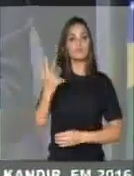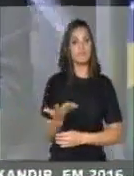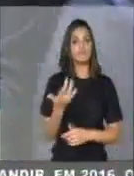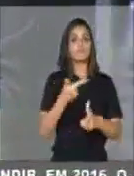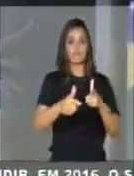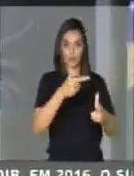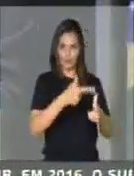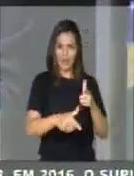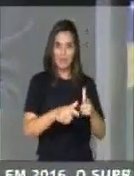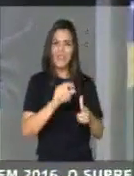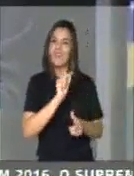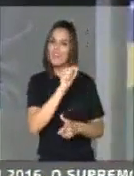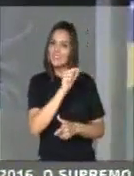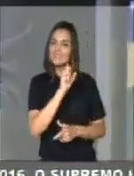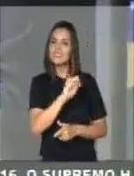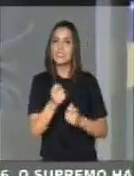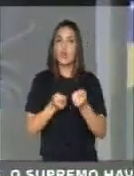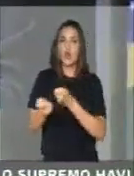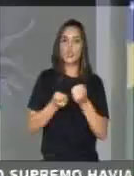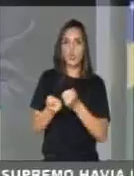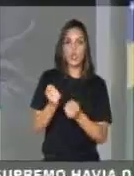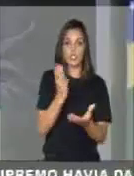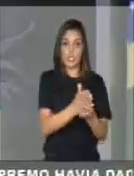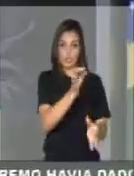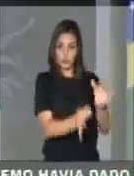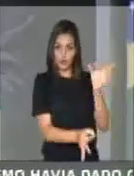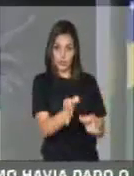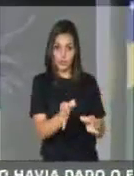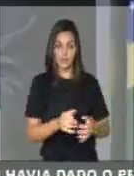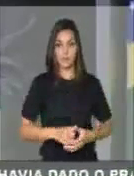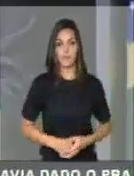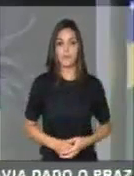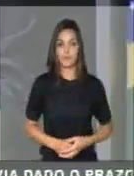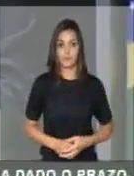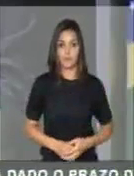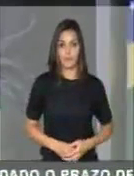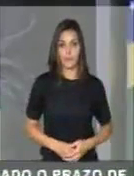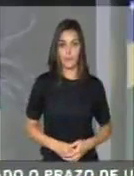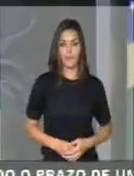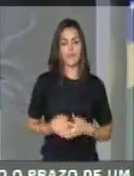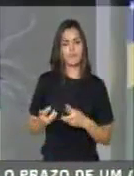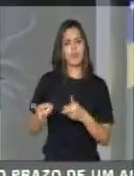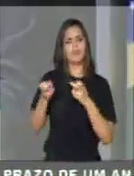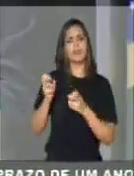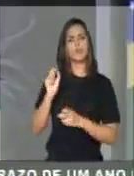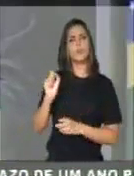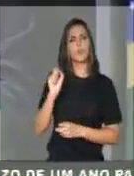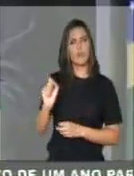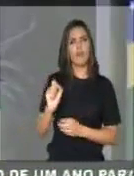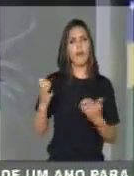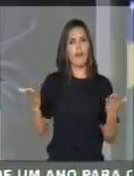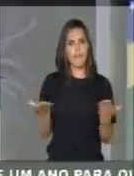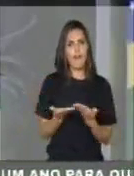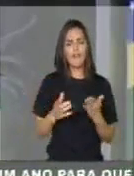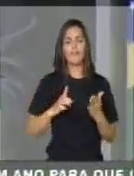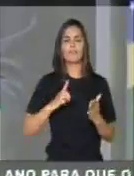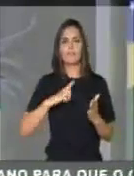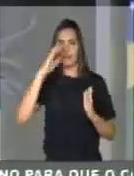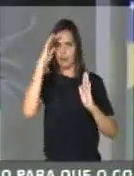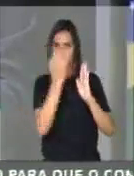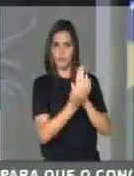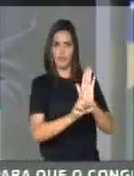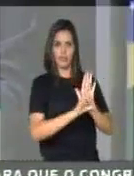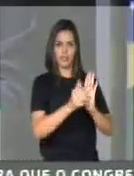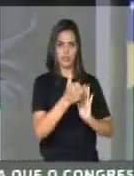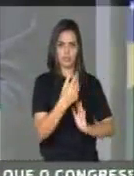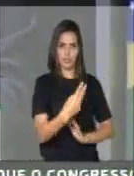constrição correspondentes à devida possibilidade de controle judicial. Nesse sentido, nota-se que, de acordo com o procedimento atualmente delineado na